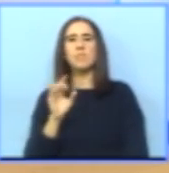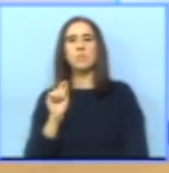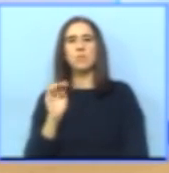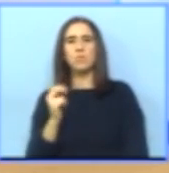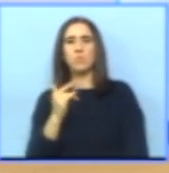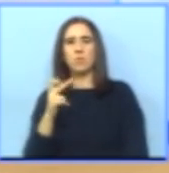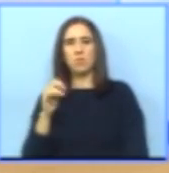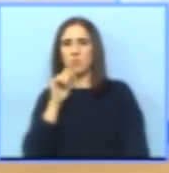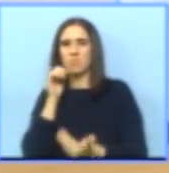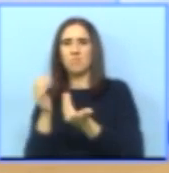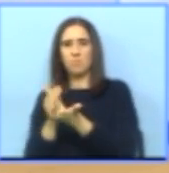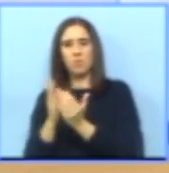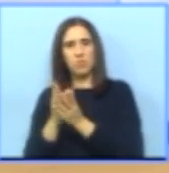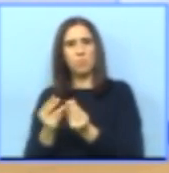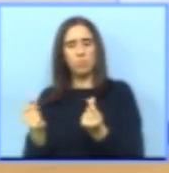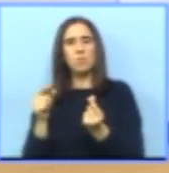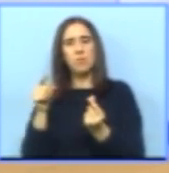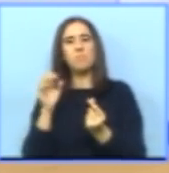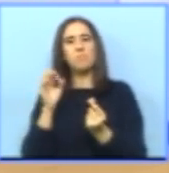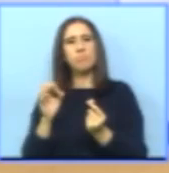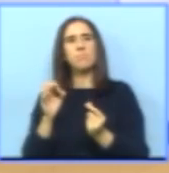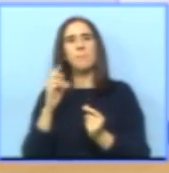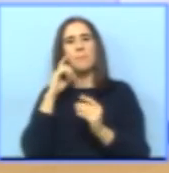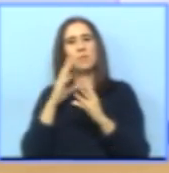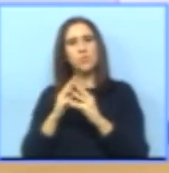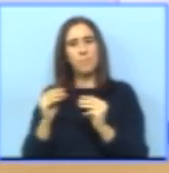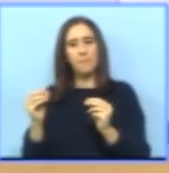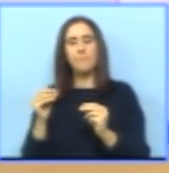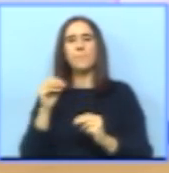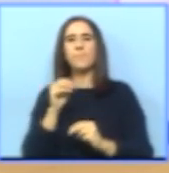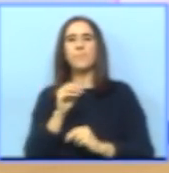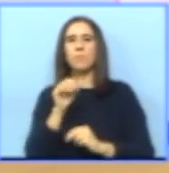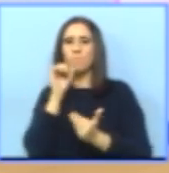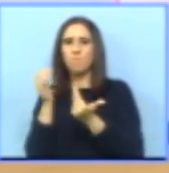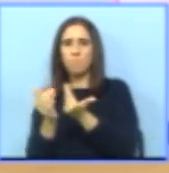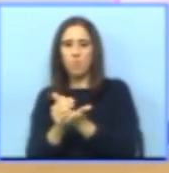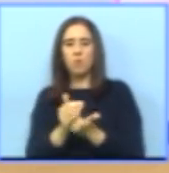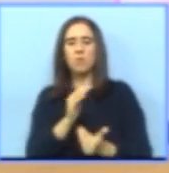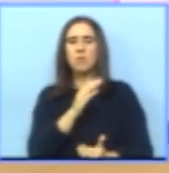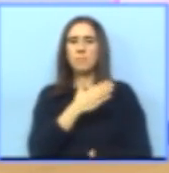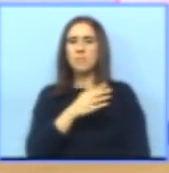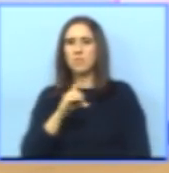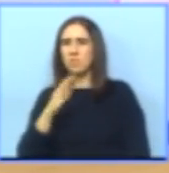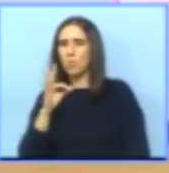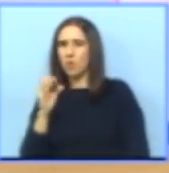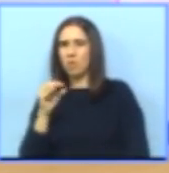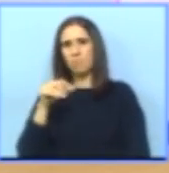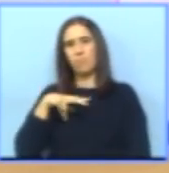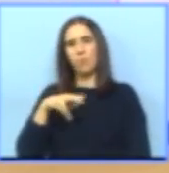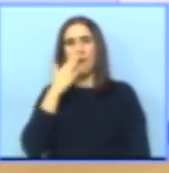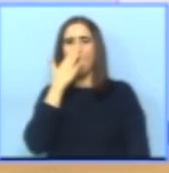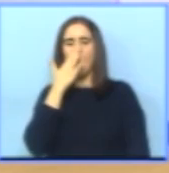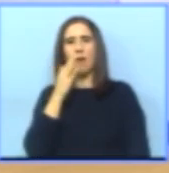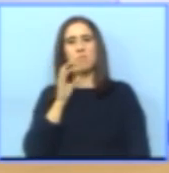que entrássemos a meio do século, pouco antes da restauração em Portugal, antes de 1640, que é quando se passa a ação